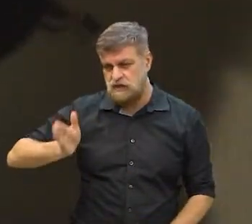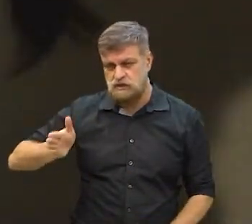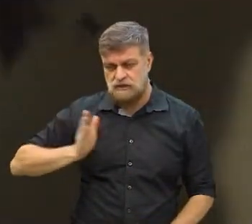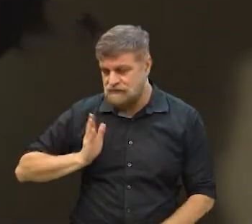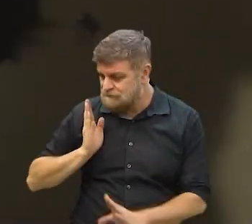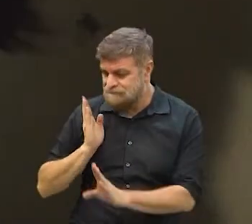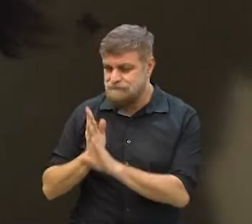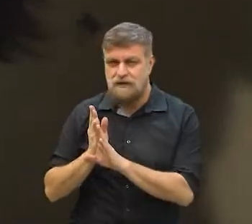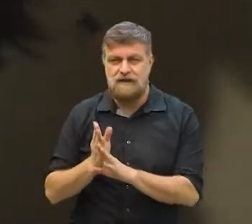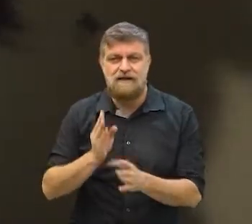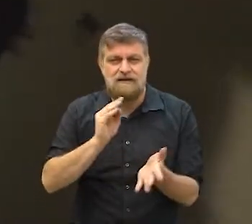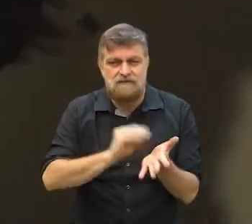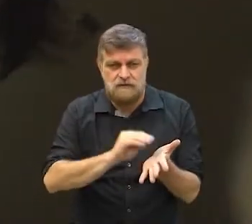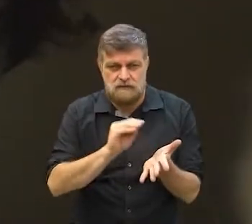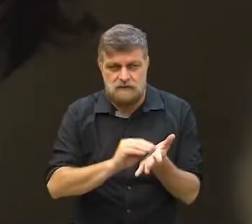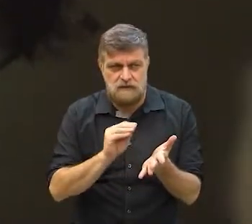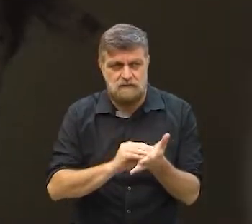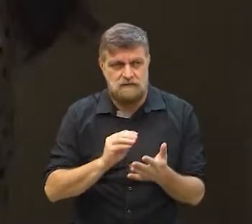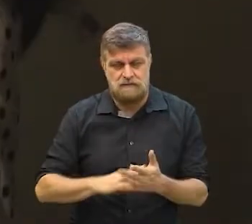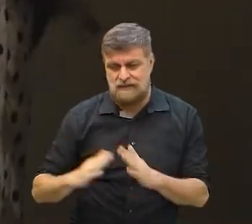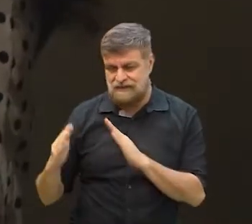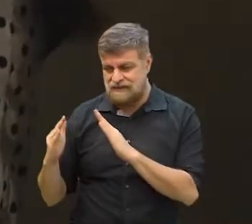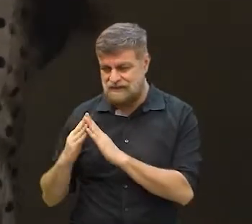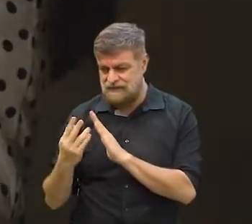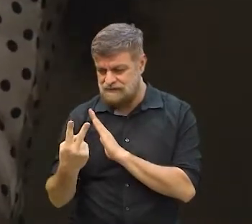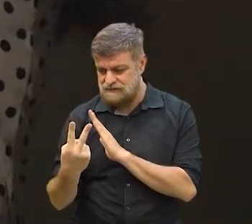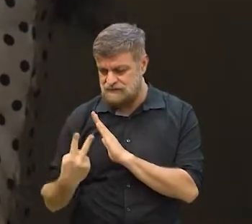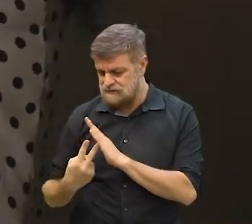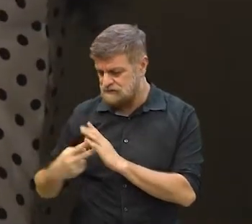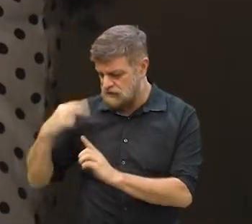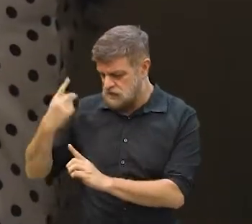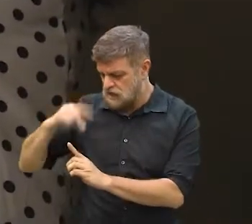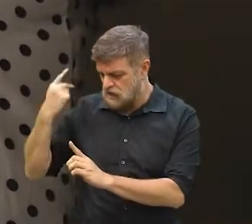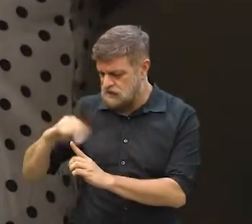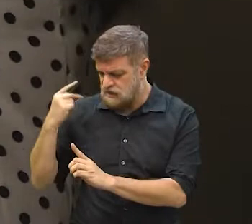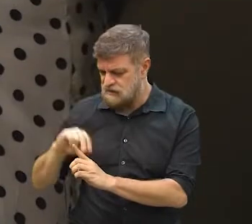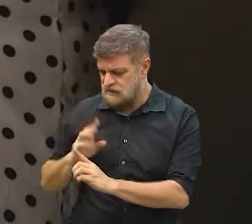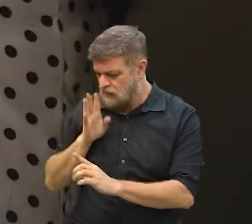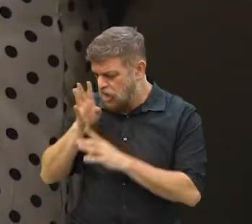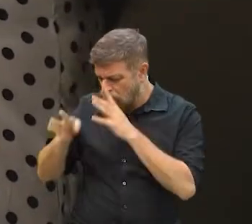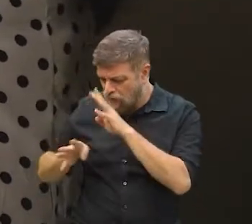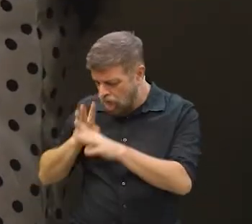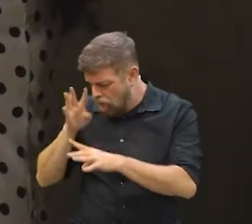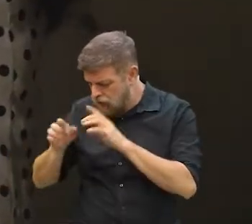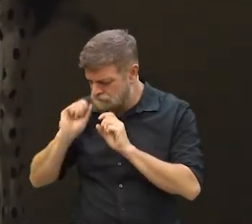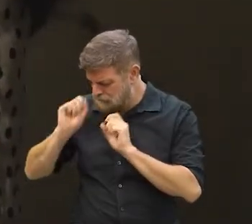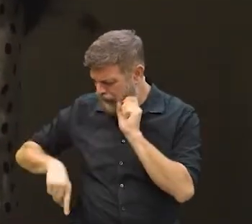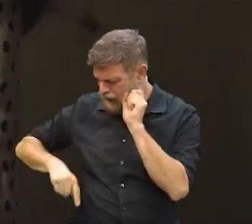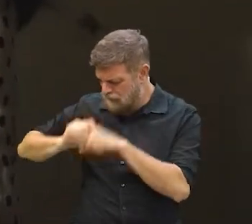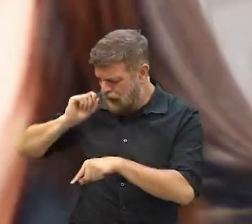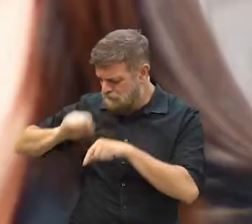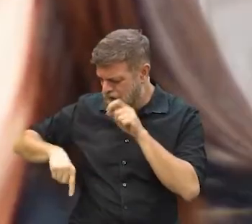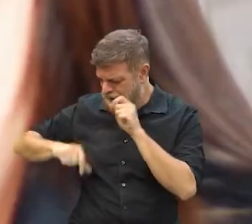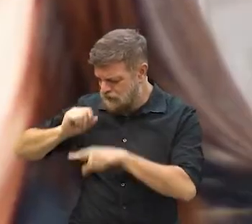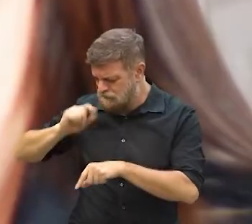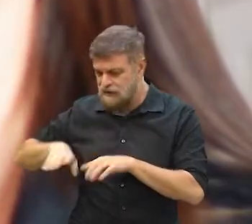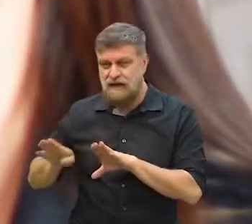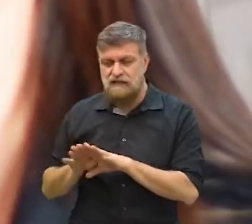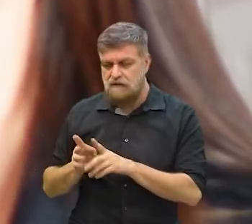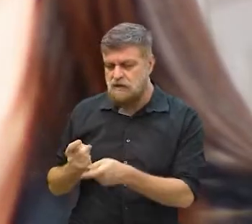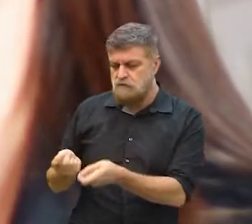estava tão identificada. A violência doméstica, além das agressões físicas,